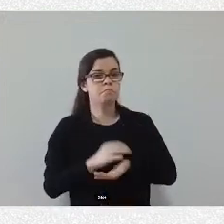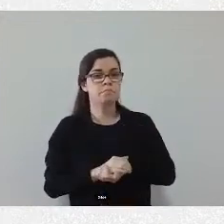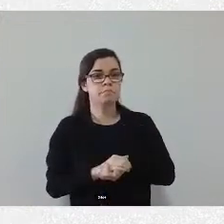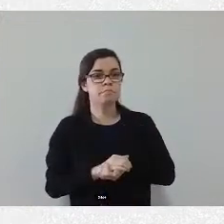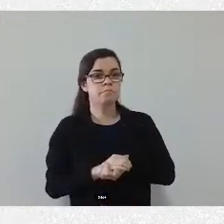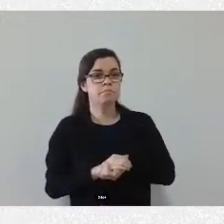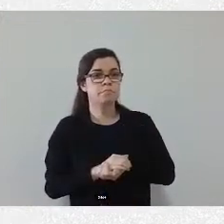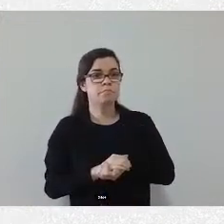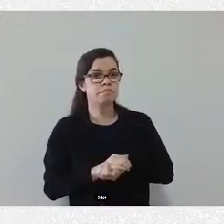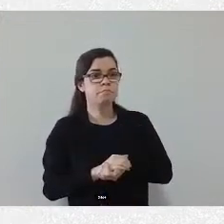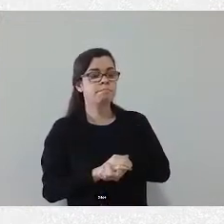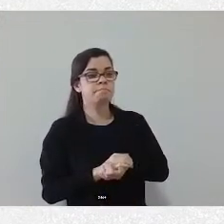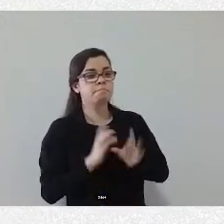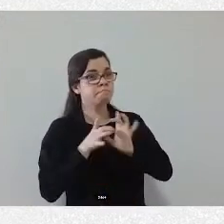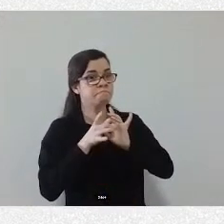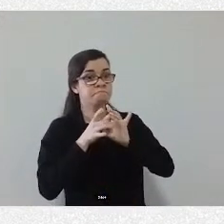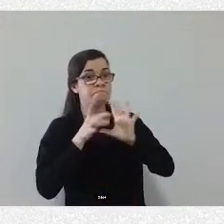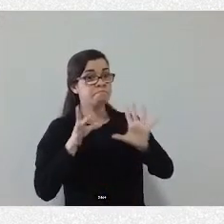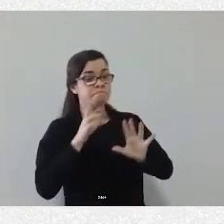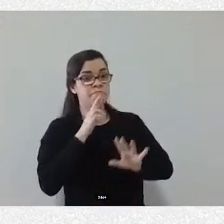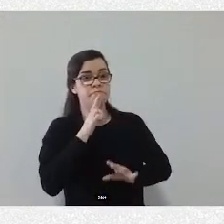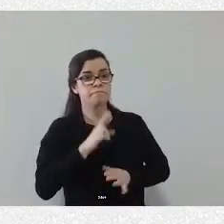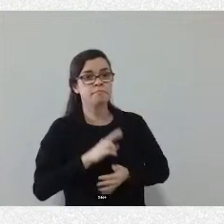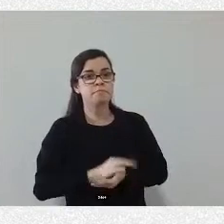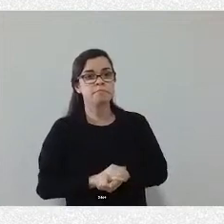Pois não, doutor Regis, pode falar.